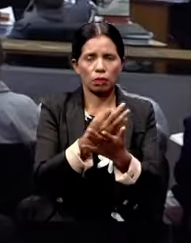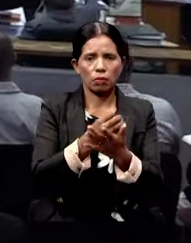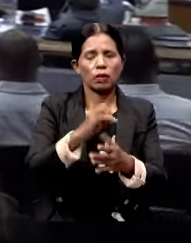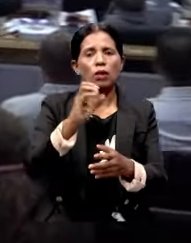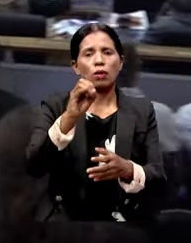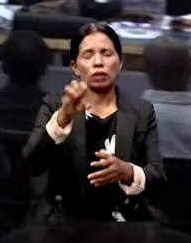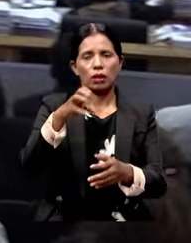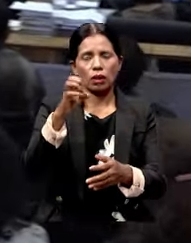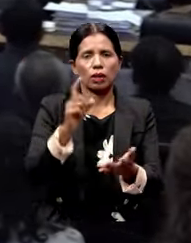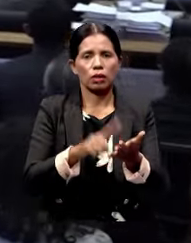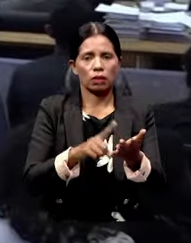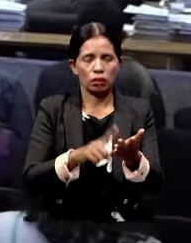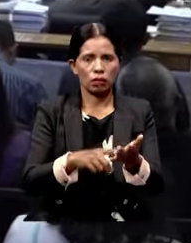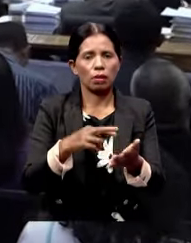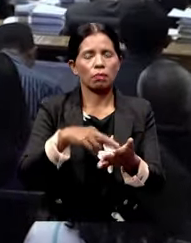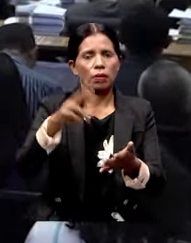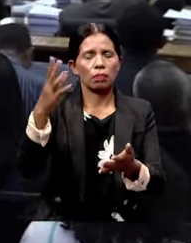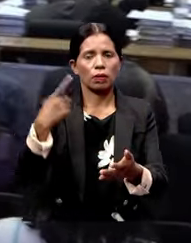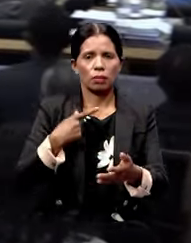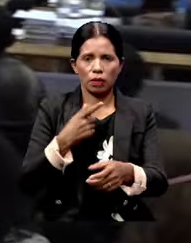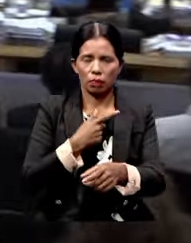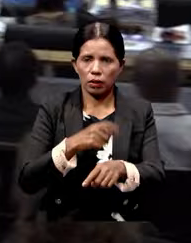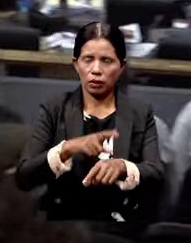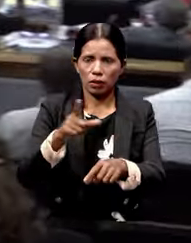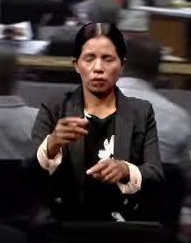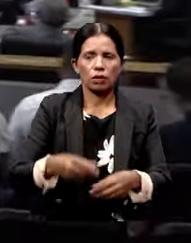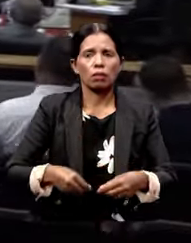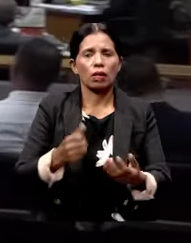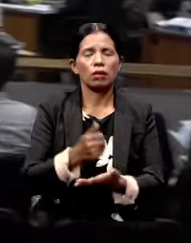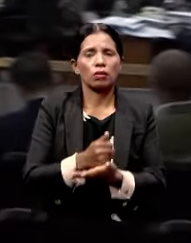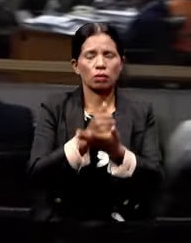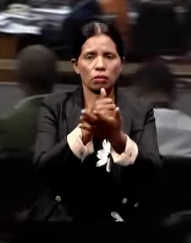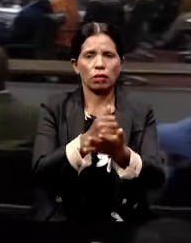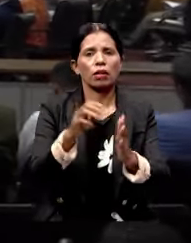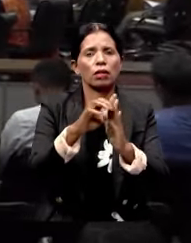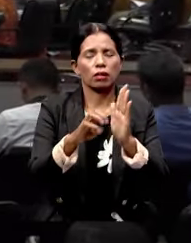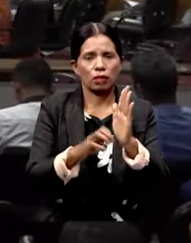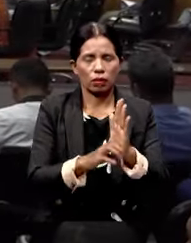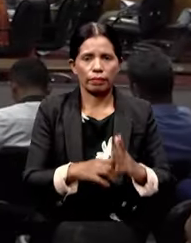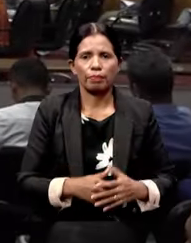nebe discuti no aprova iha parlamento nacional hori financia makina estado equipa cobertura ZMN.